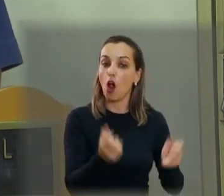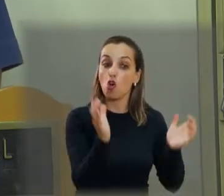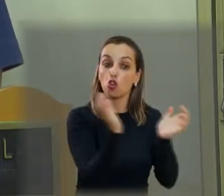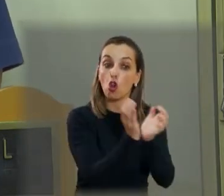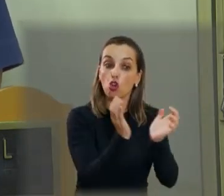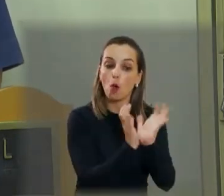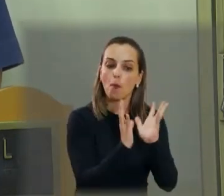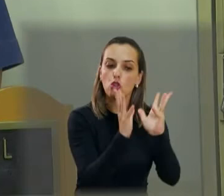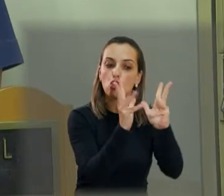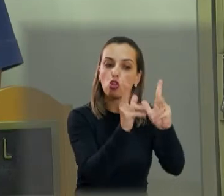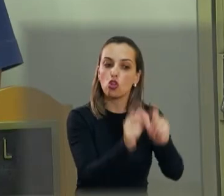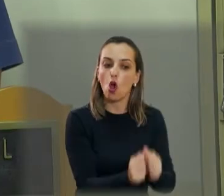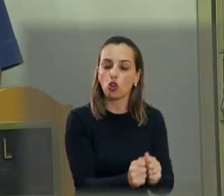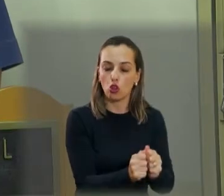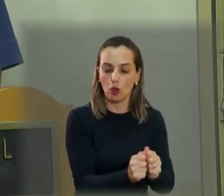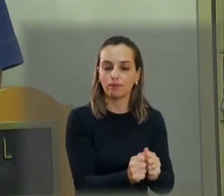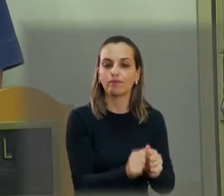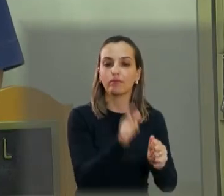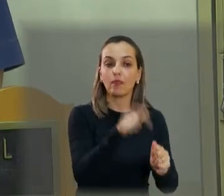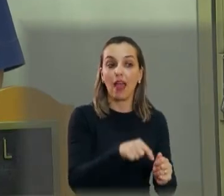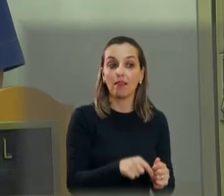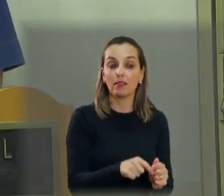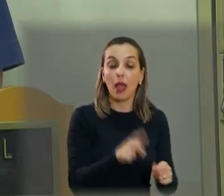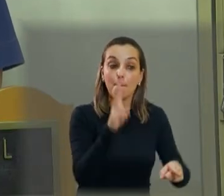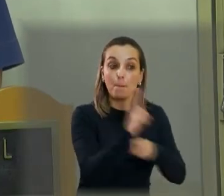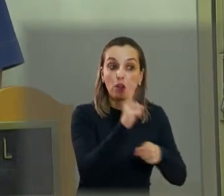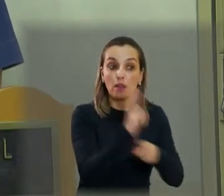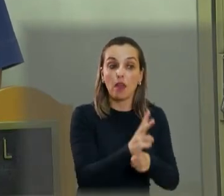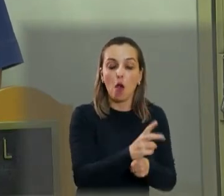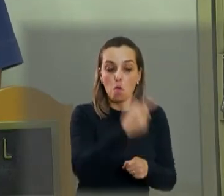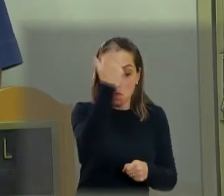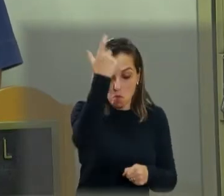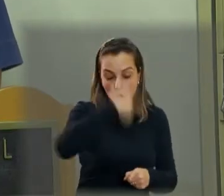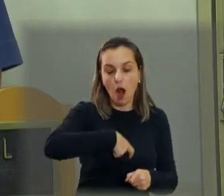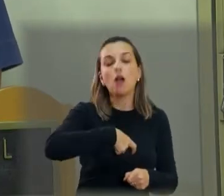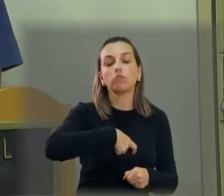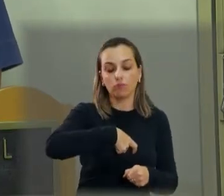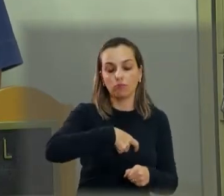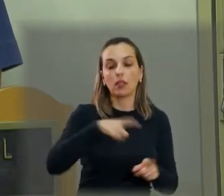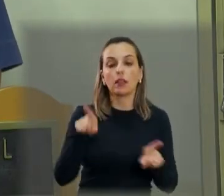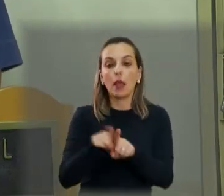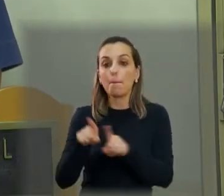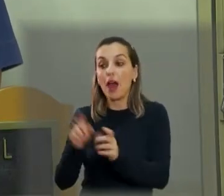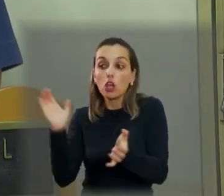medidas protetivas, tanto as individuais quanto as coletivas. A